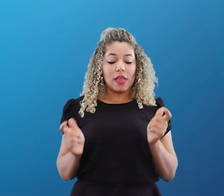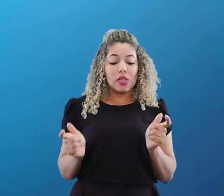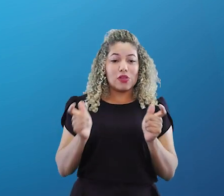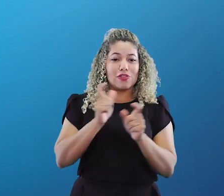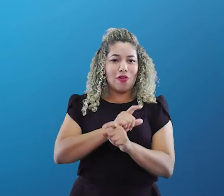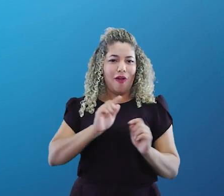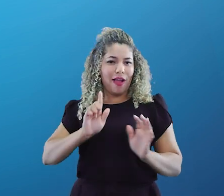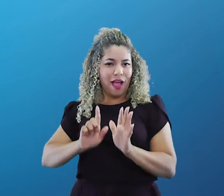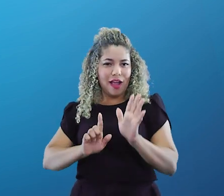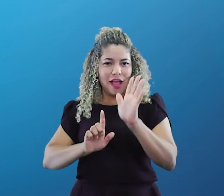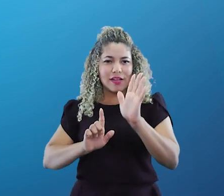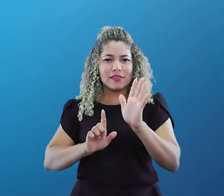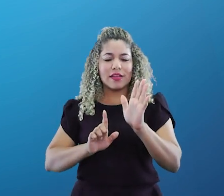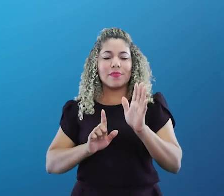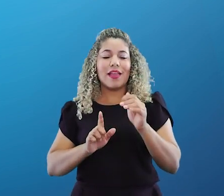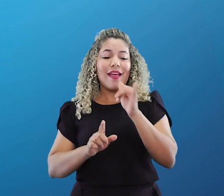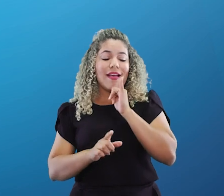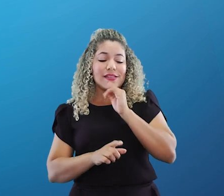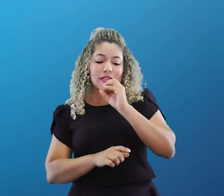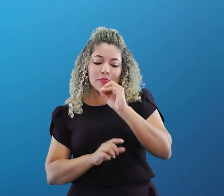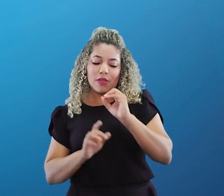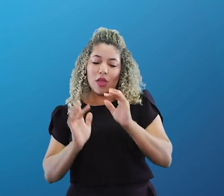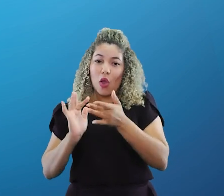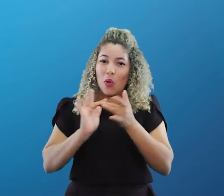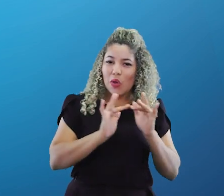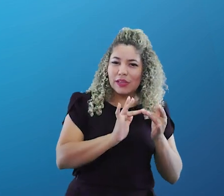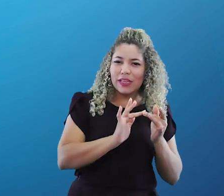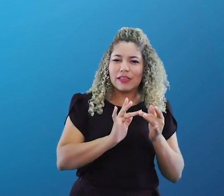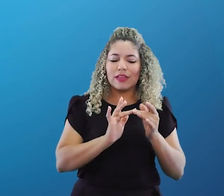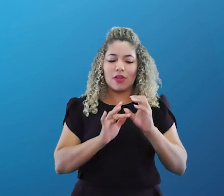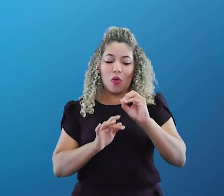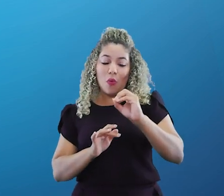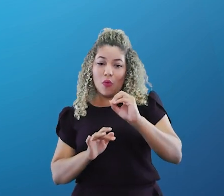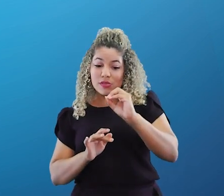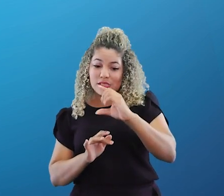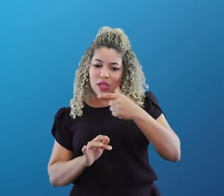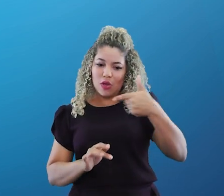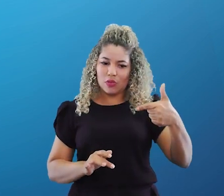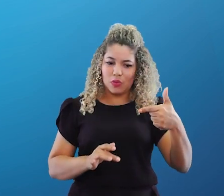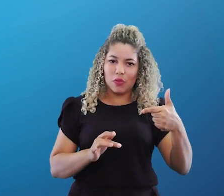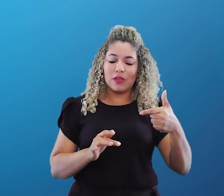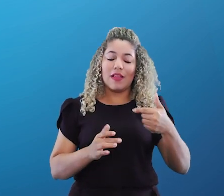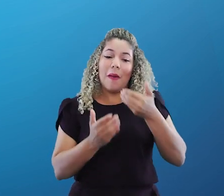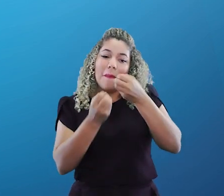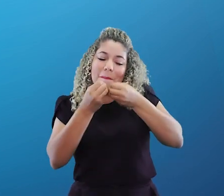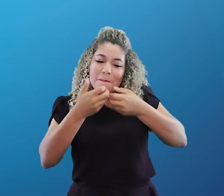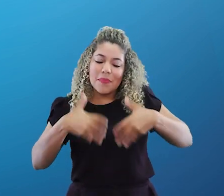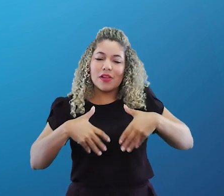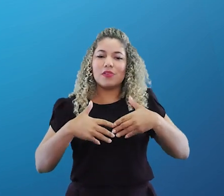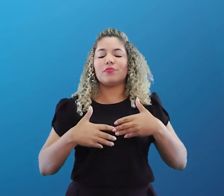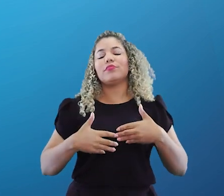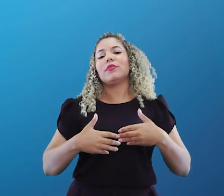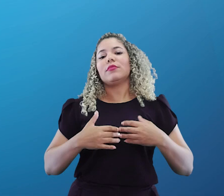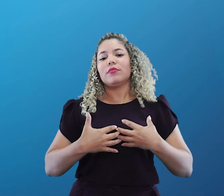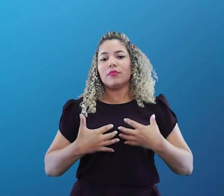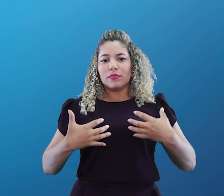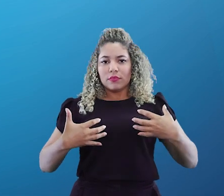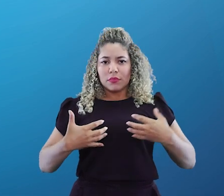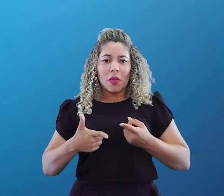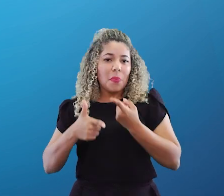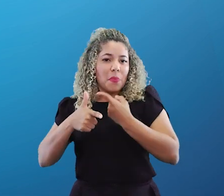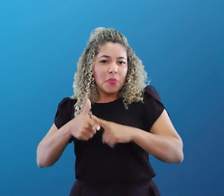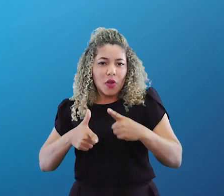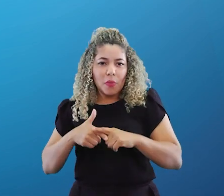gasosas. Em vez de se ligar ao oxigênio, se liga com gases tóxicos. Então você tem ali um prejuízo na respiração, problemas